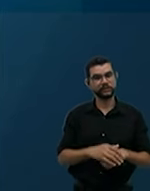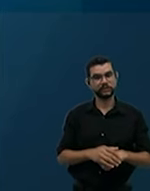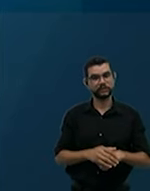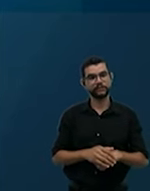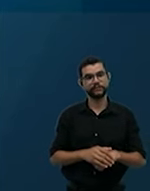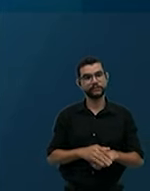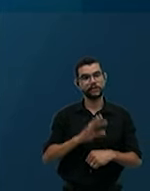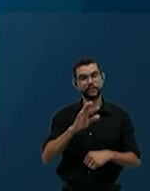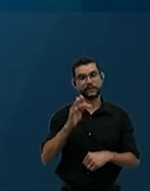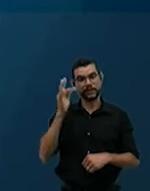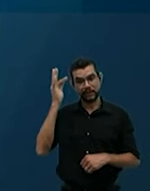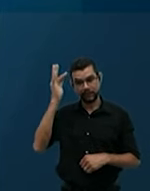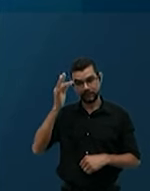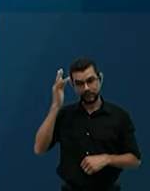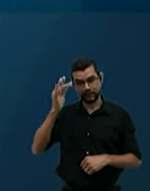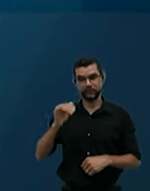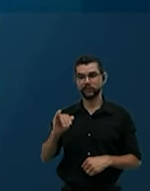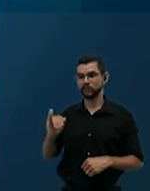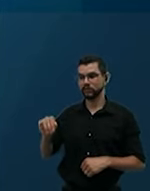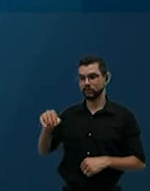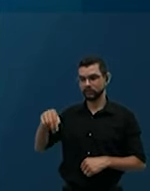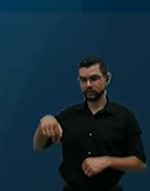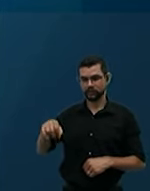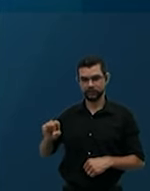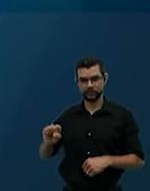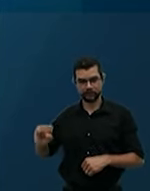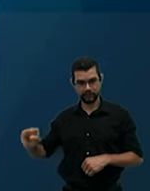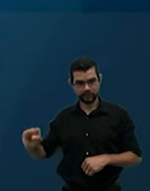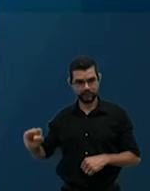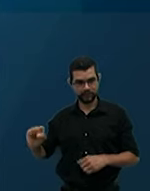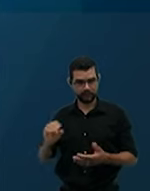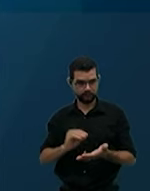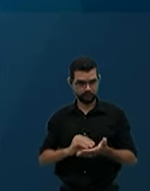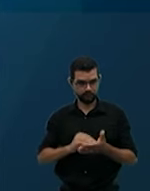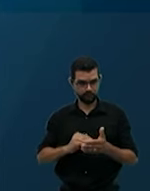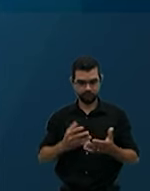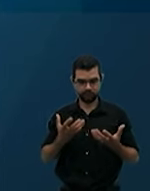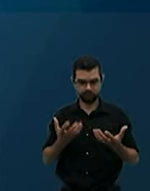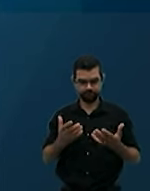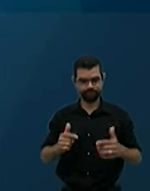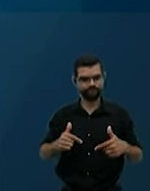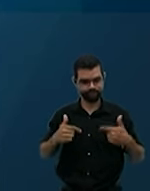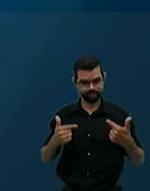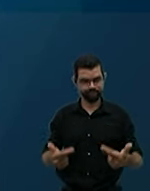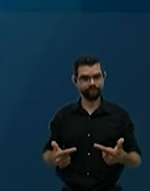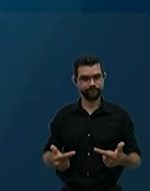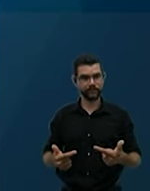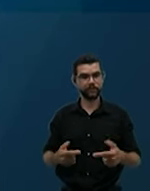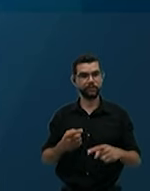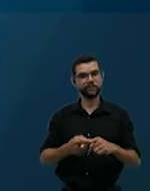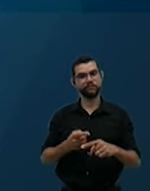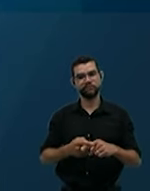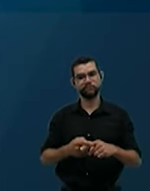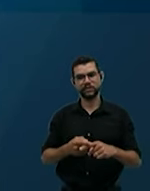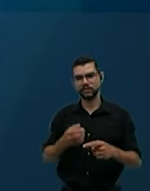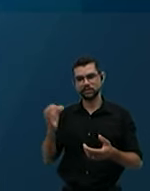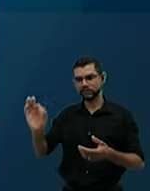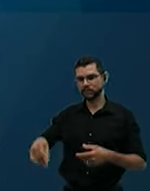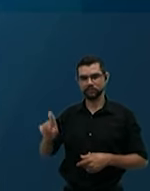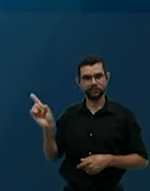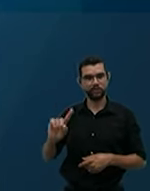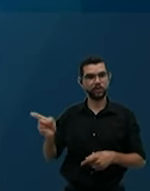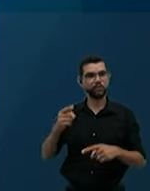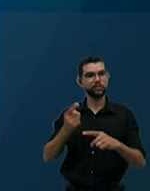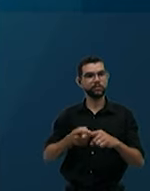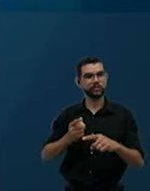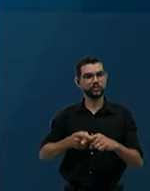tese primeira, em relação à falta de interesse de agir, está afastada porque a documentação foi apresentada. Em segundo lugar, porque ele inovou.